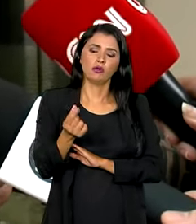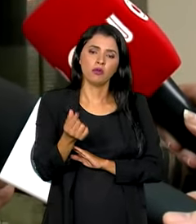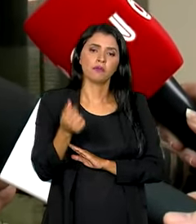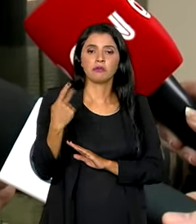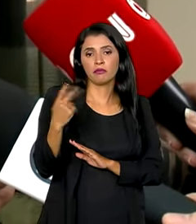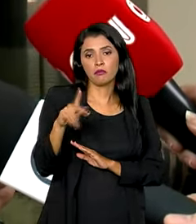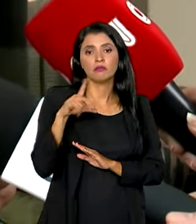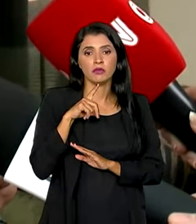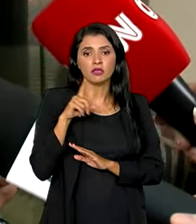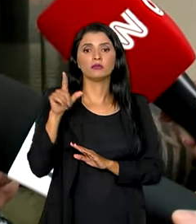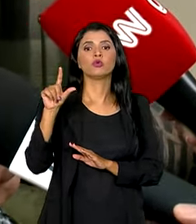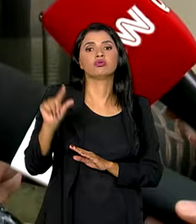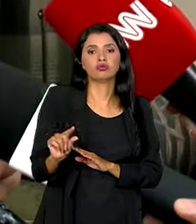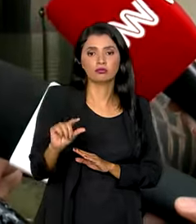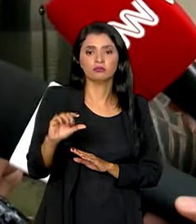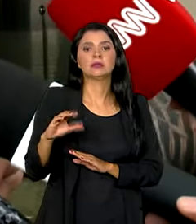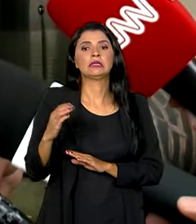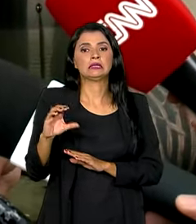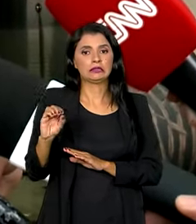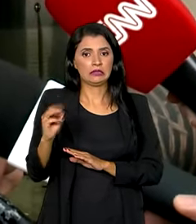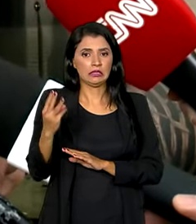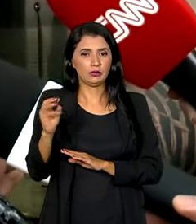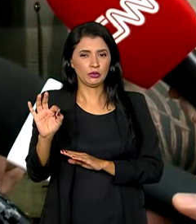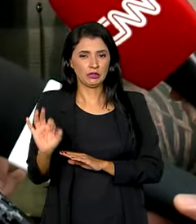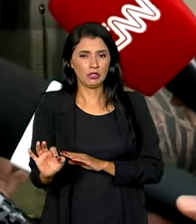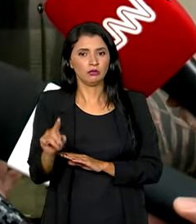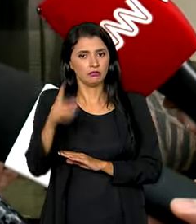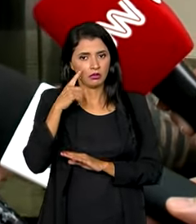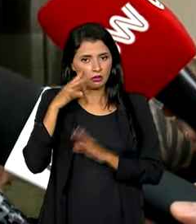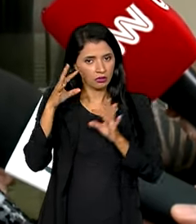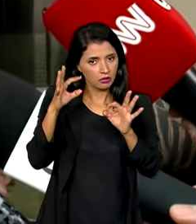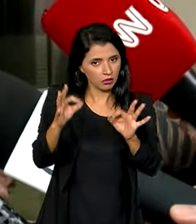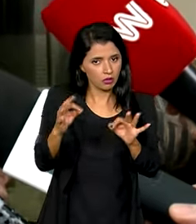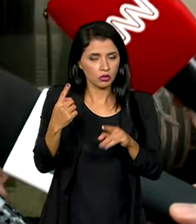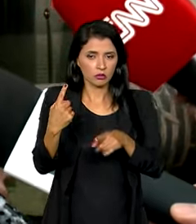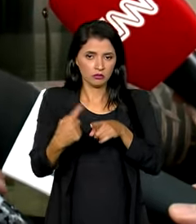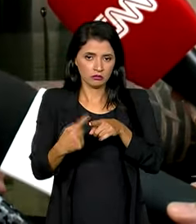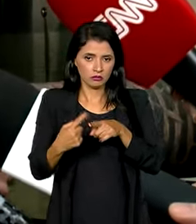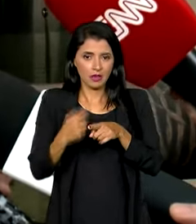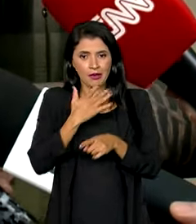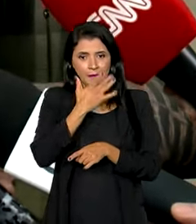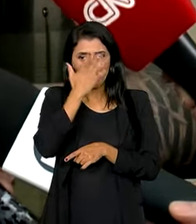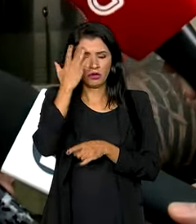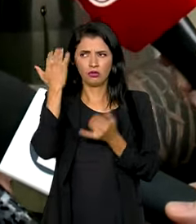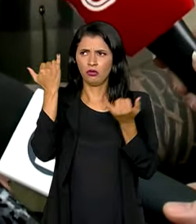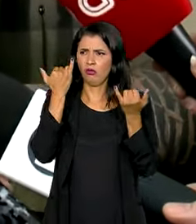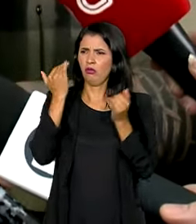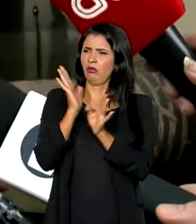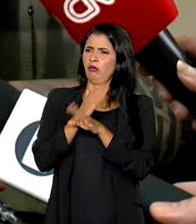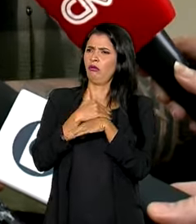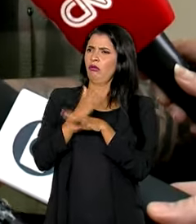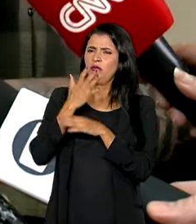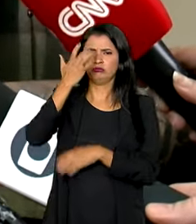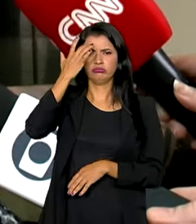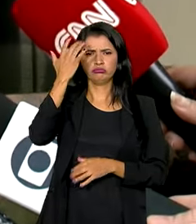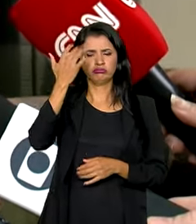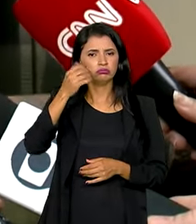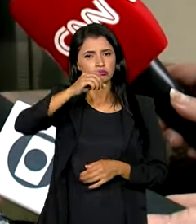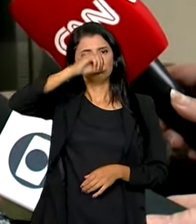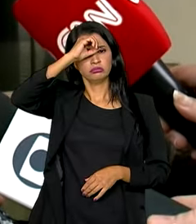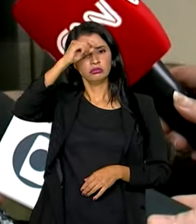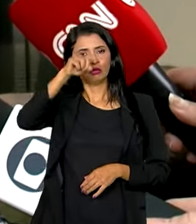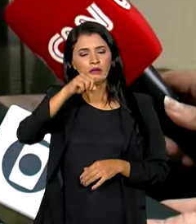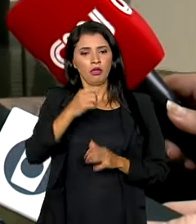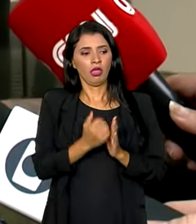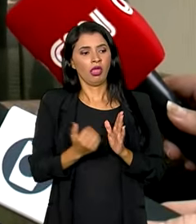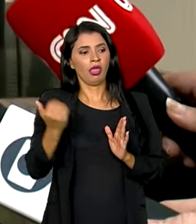com a reoneração. Para todo mundo ficar atento, né, para que alguém desavisado não